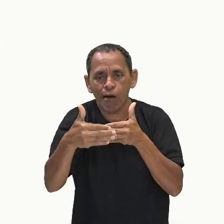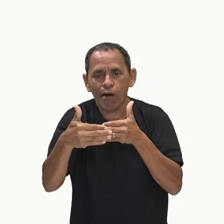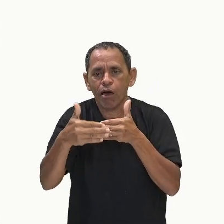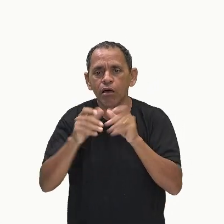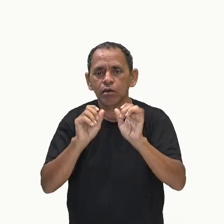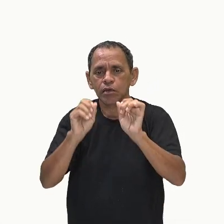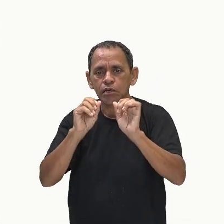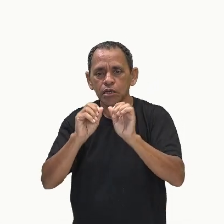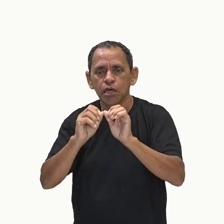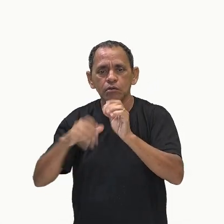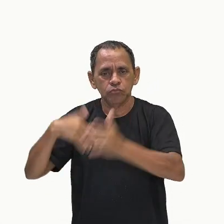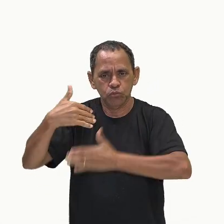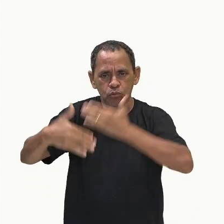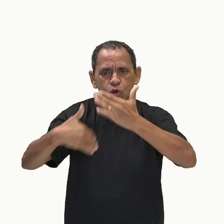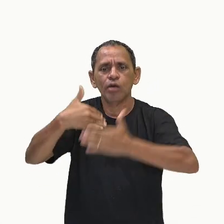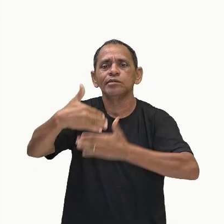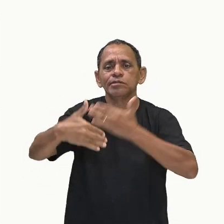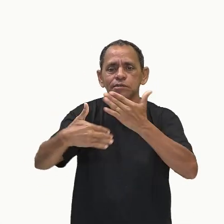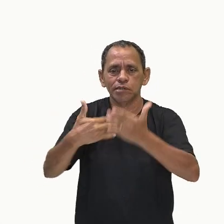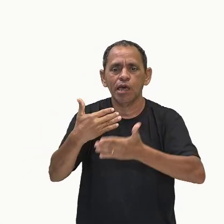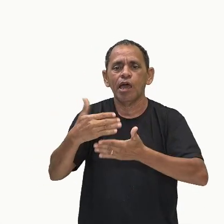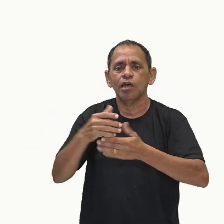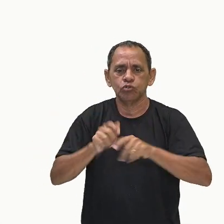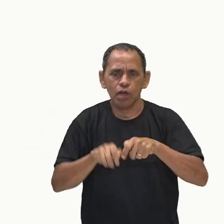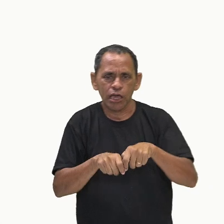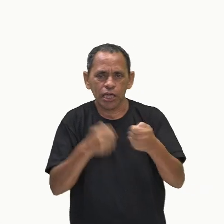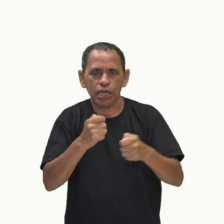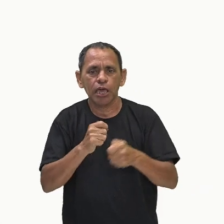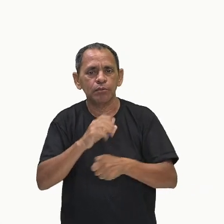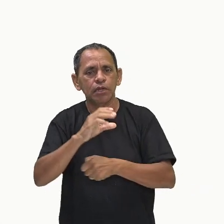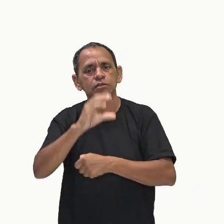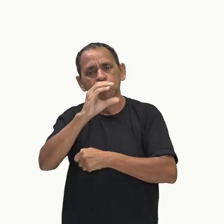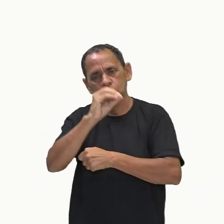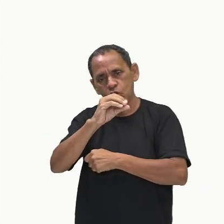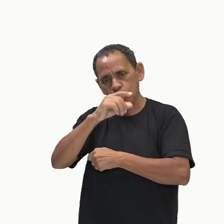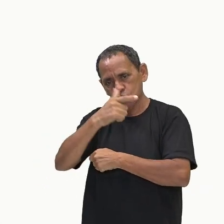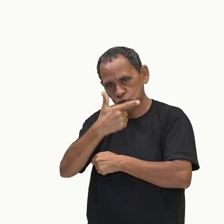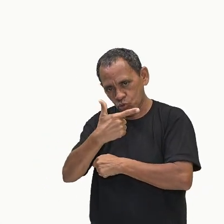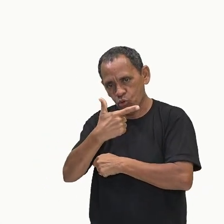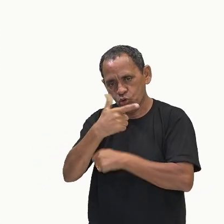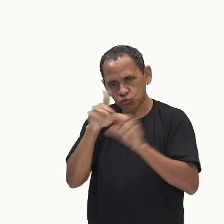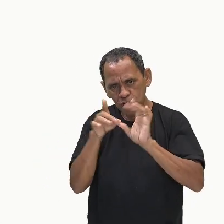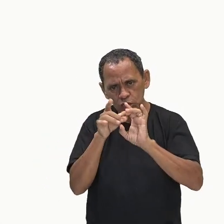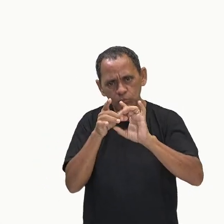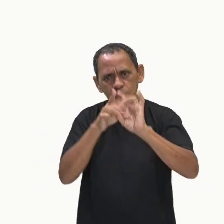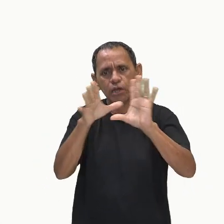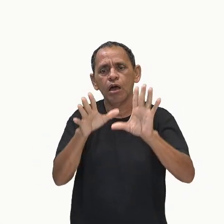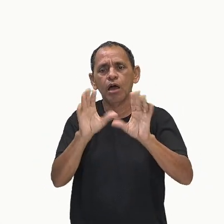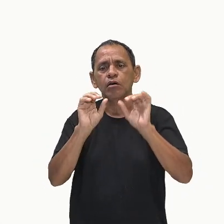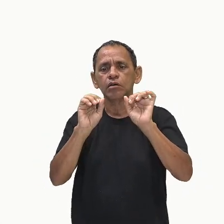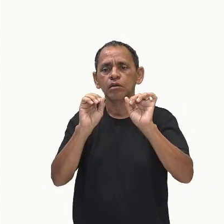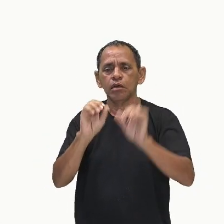quebra da água, e nessa quebra ela vai liberar o